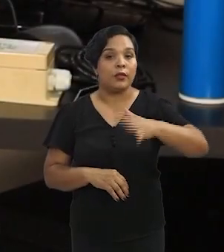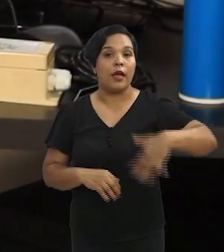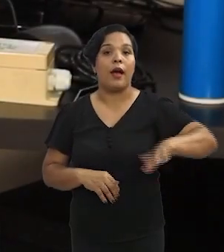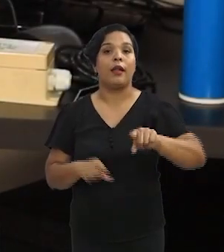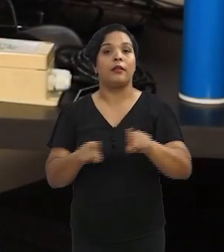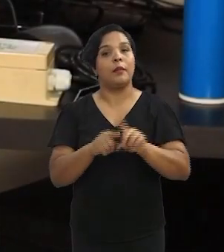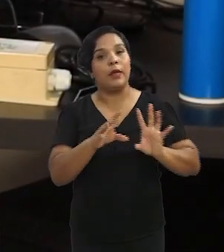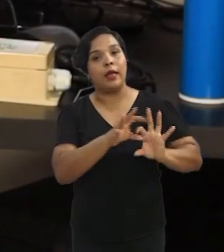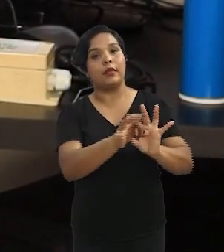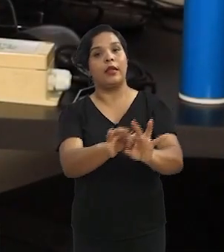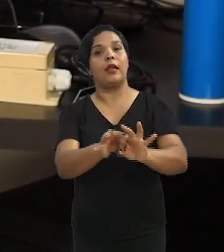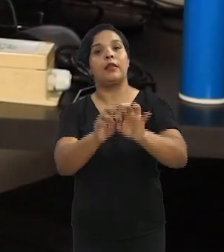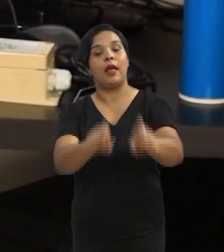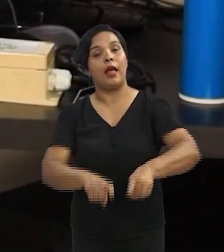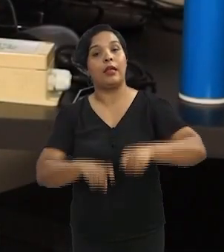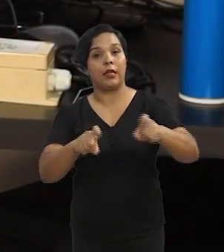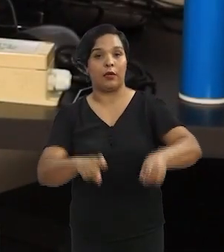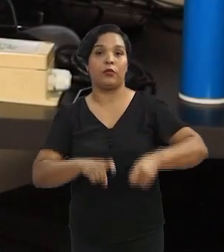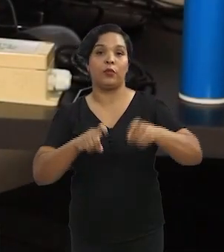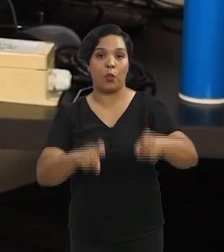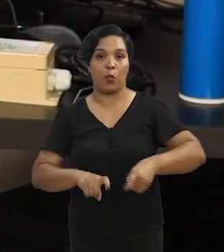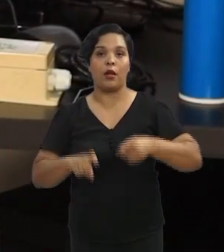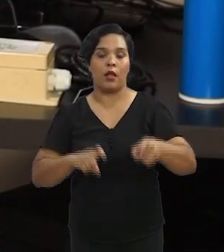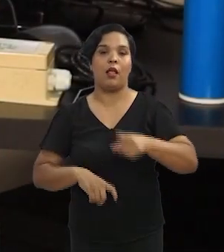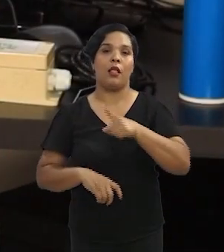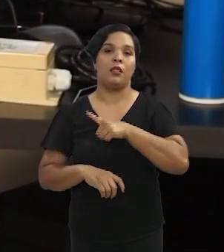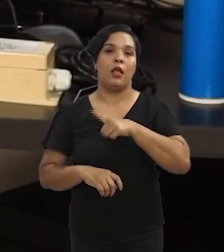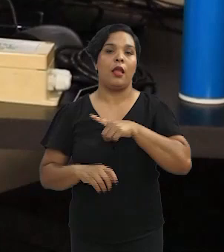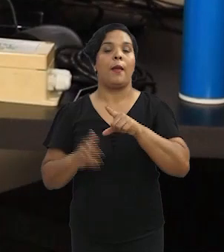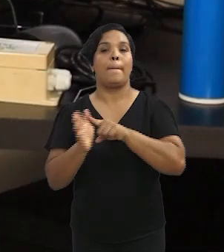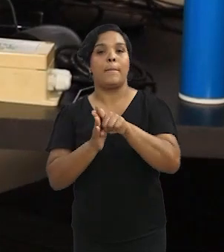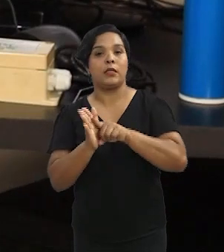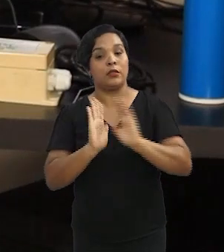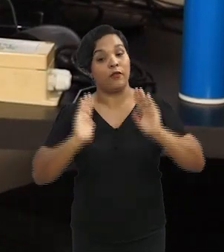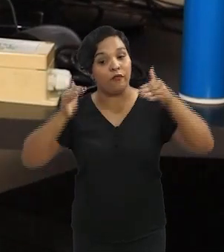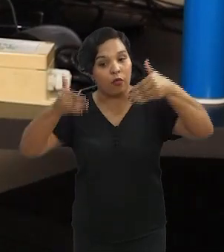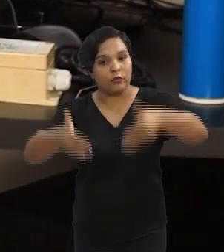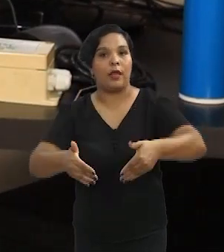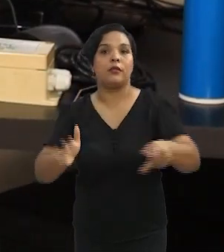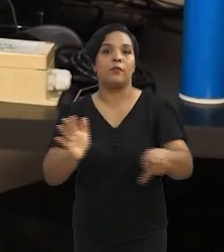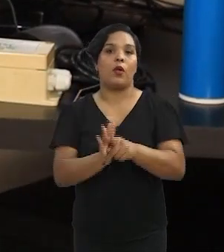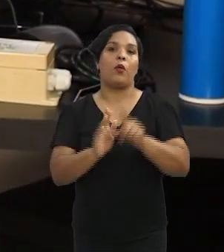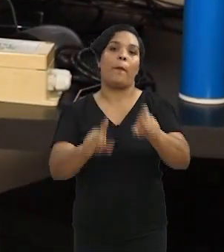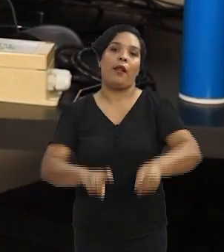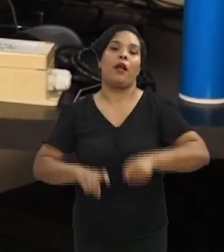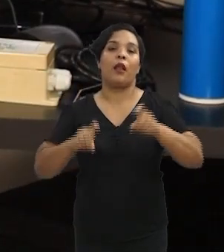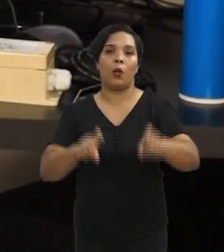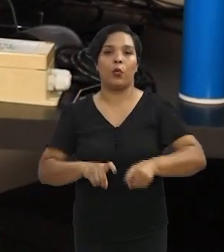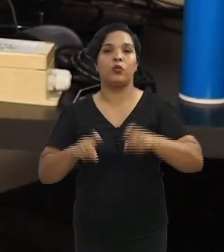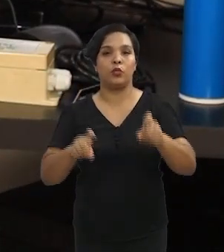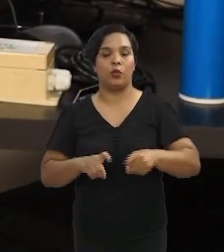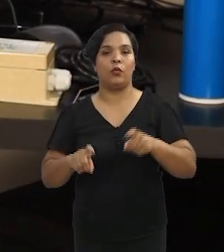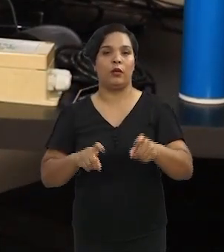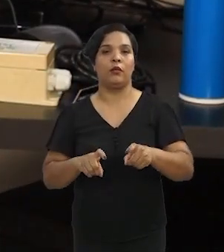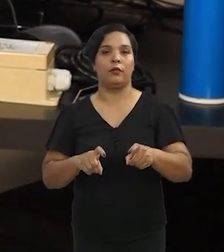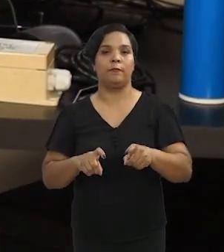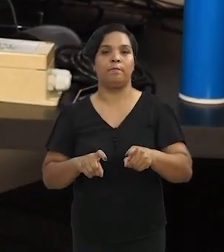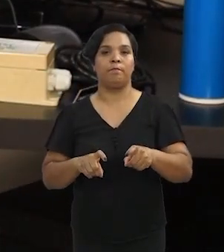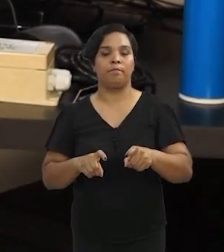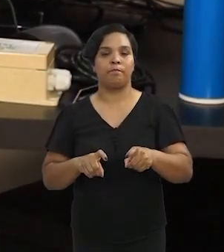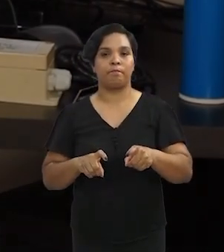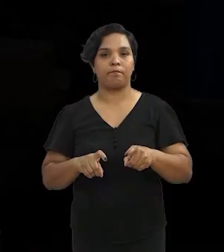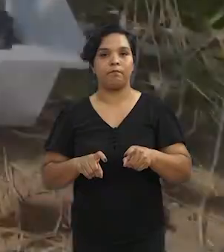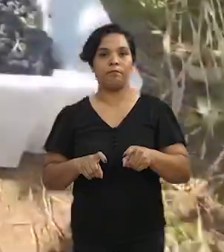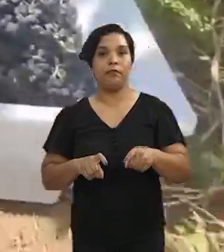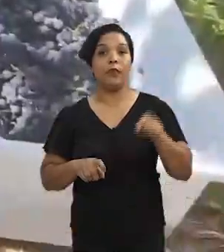é atrelada também na questão agrícola, a gente tem trazido pesquisas voltadas para a agricultura, implementando a